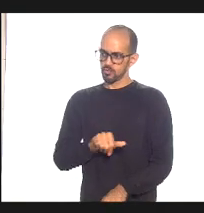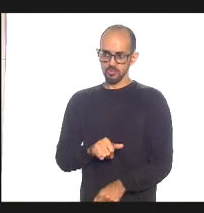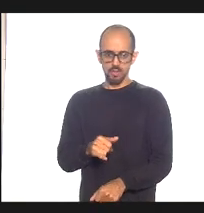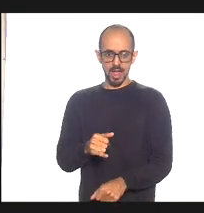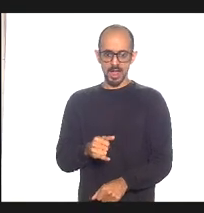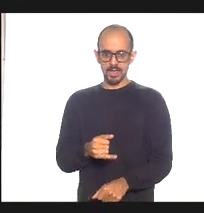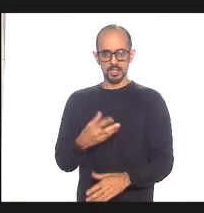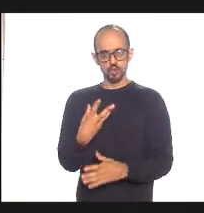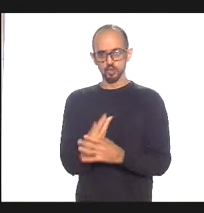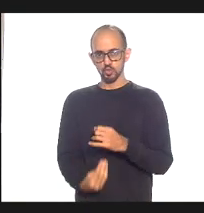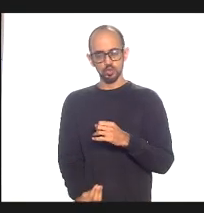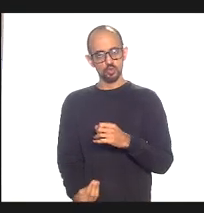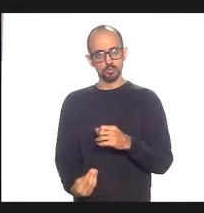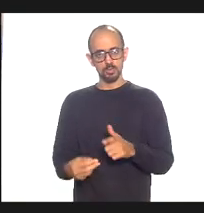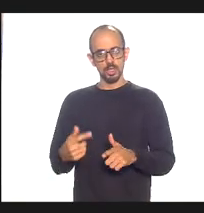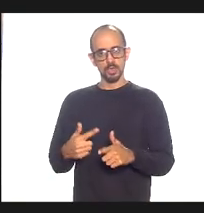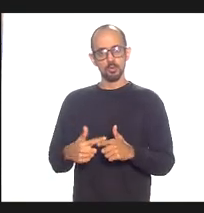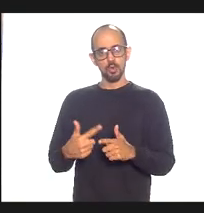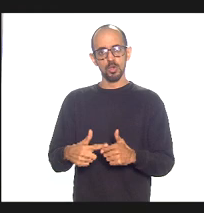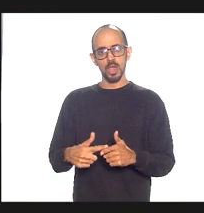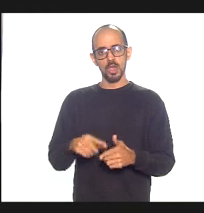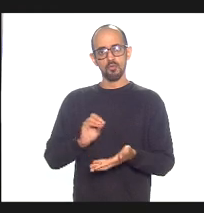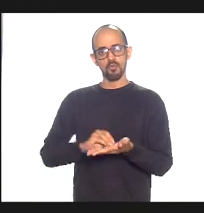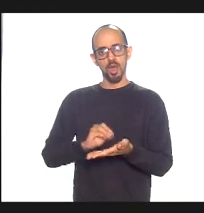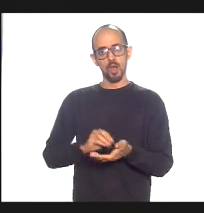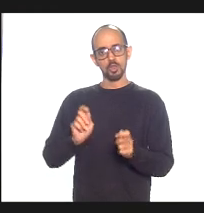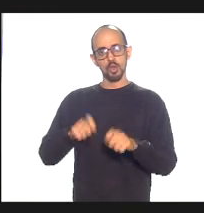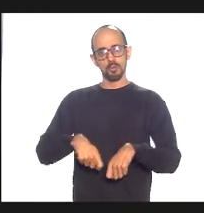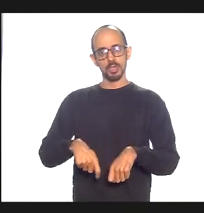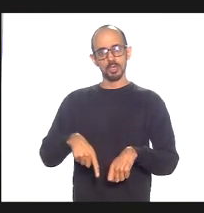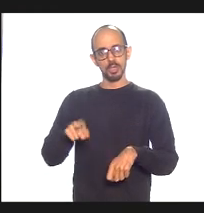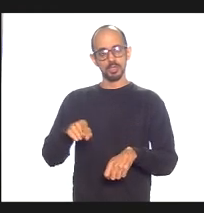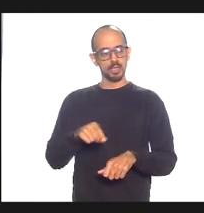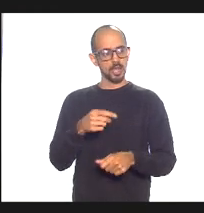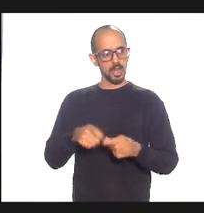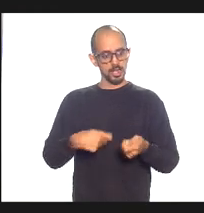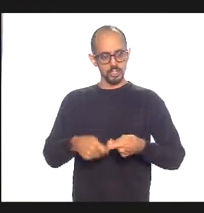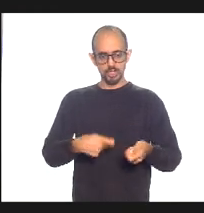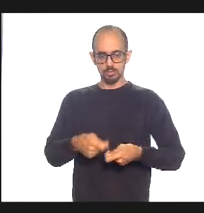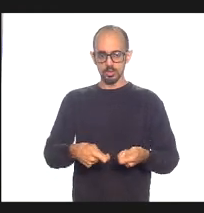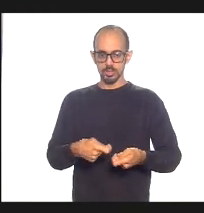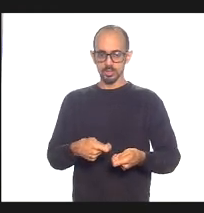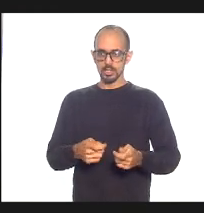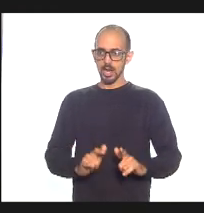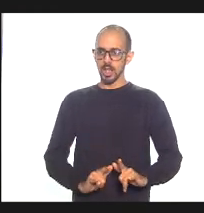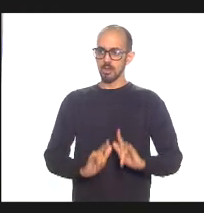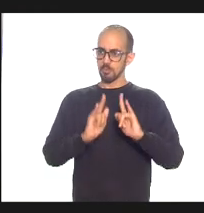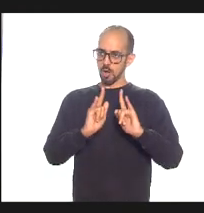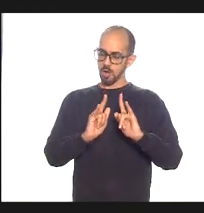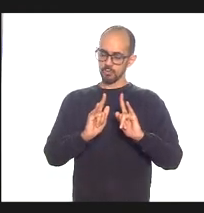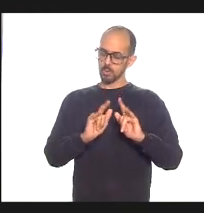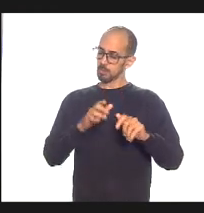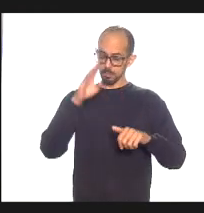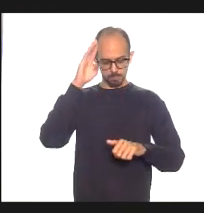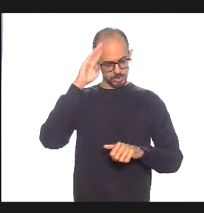a incompetência que a UFRJ tem em gerir imóveis. Quanto mais casas de